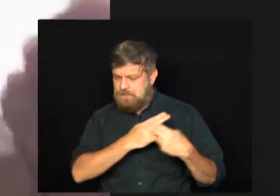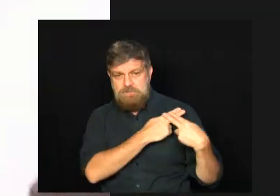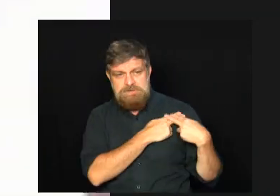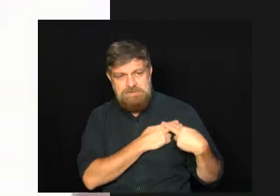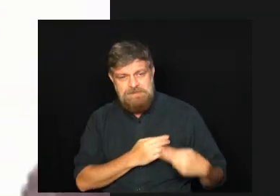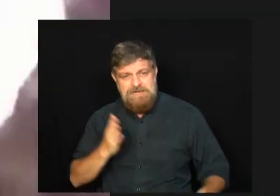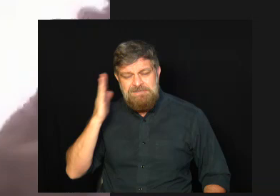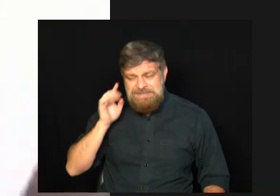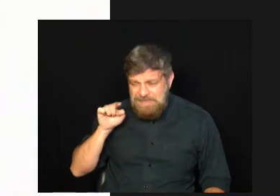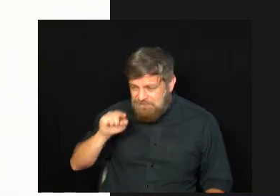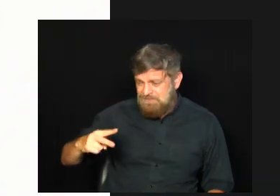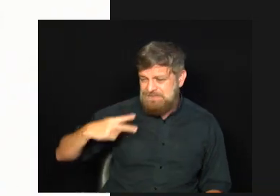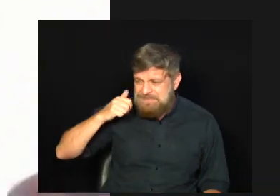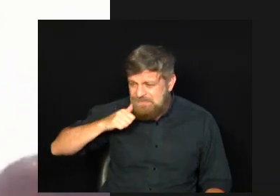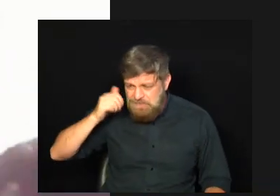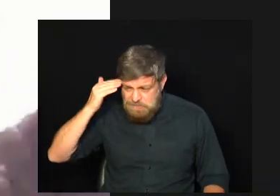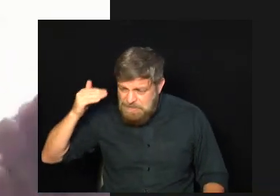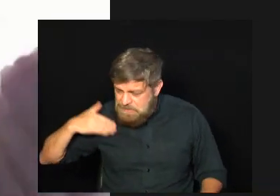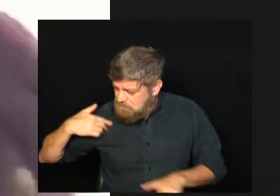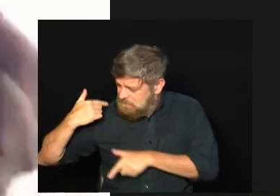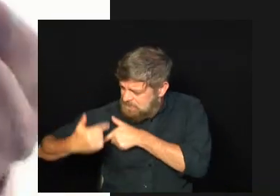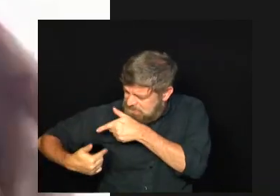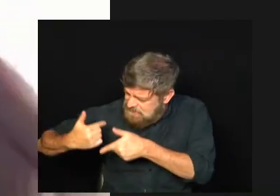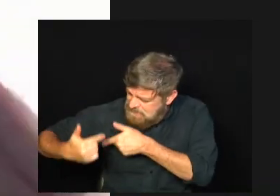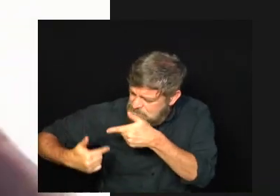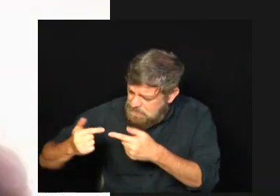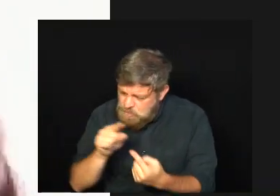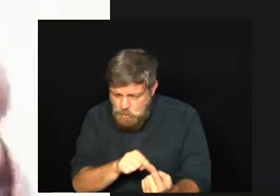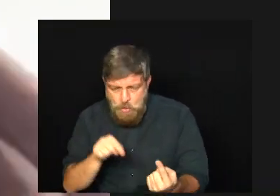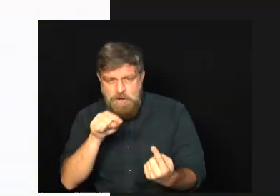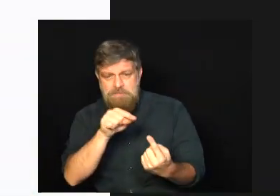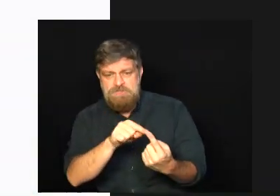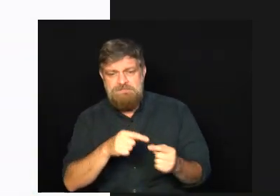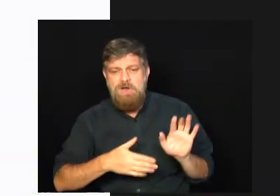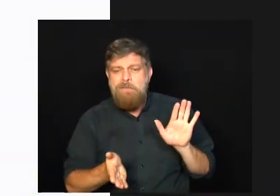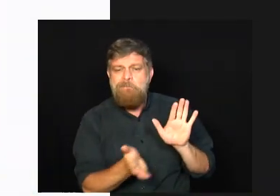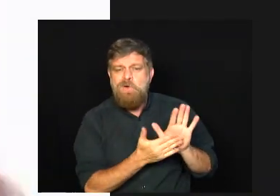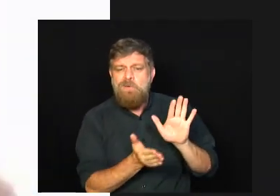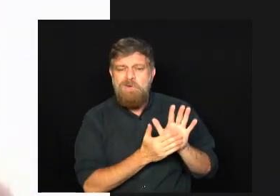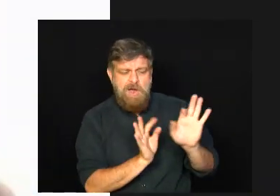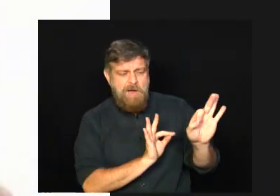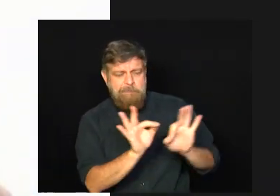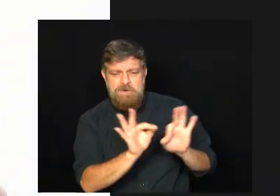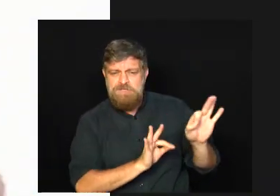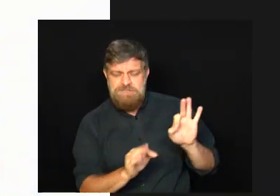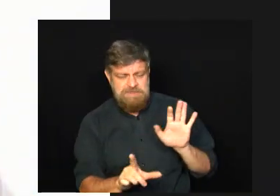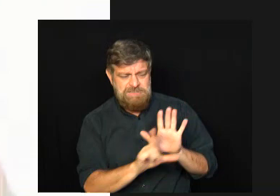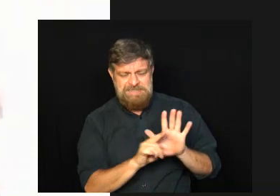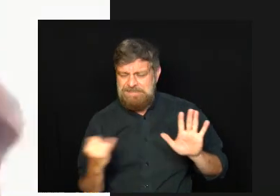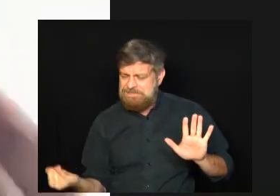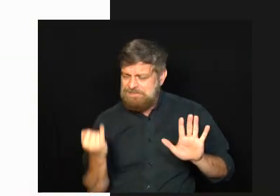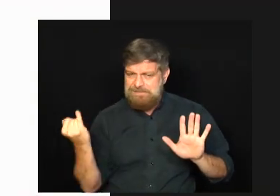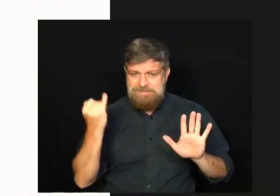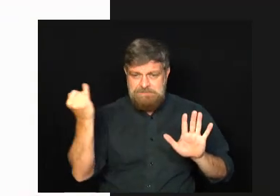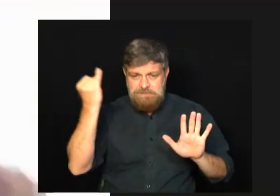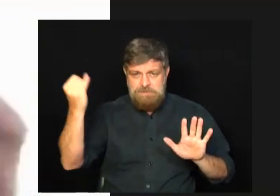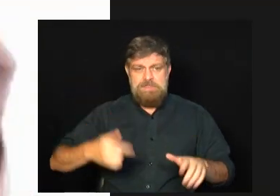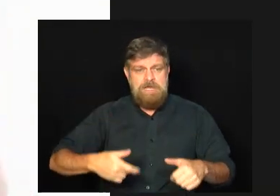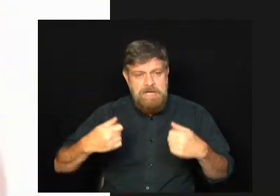tem trabalhado intensamente no sentido de propor projetos importantes. Eles